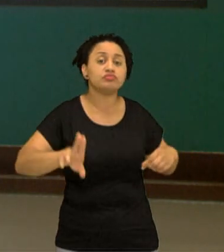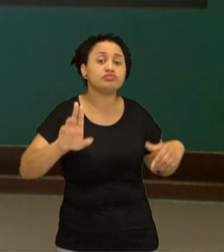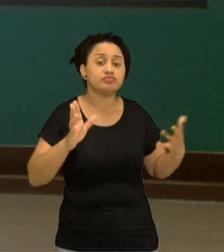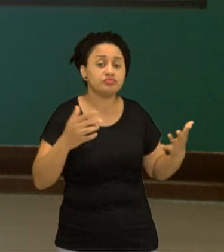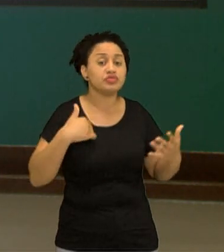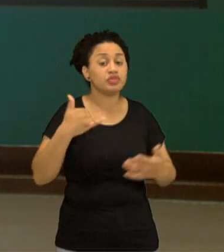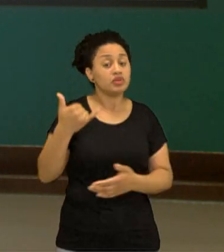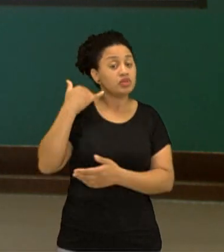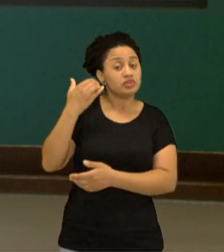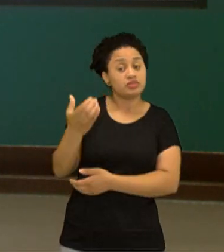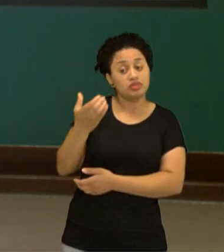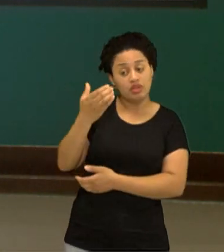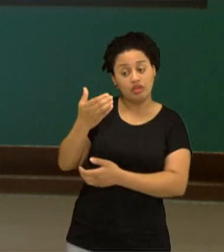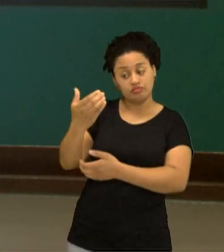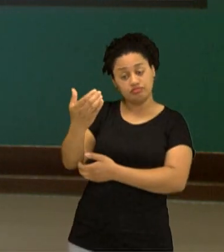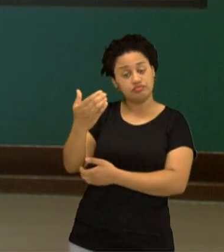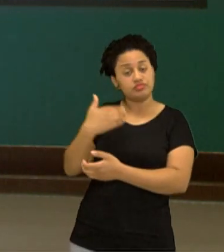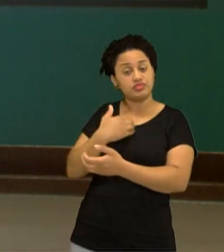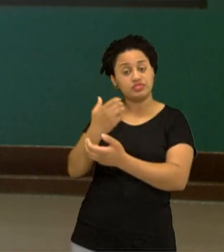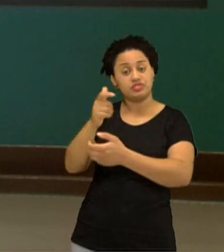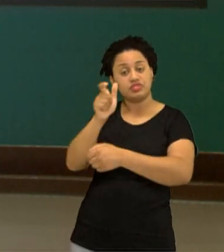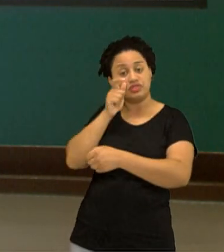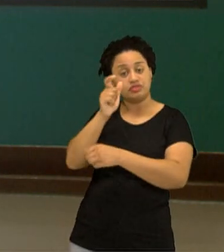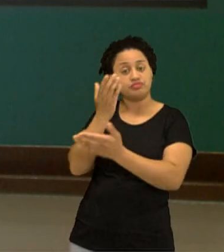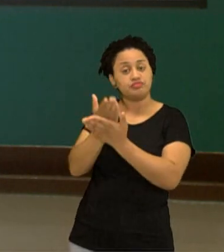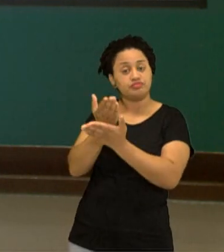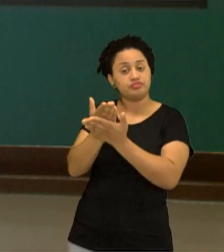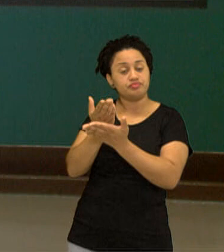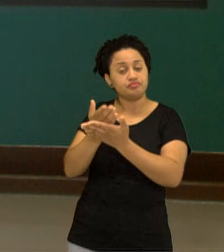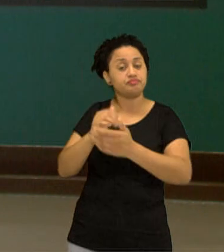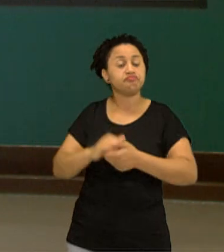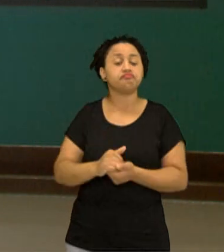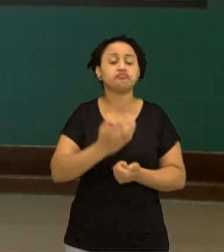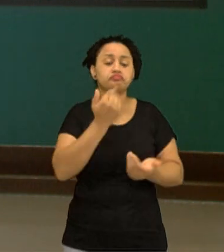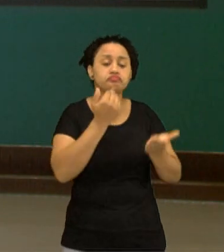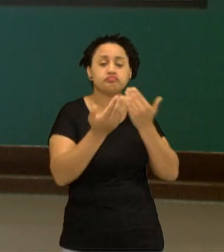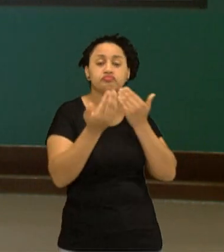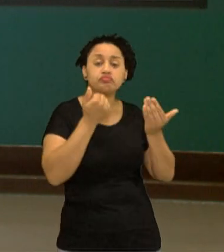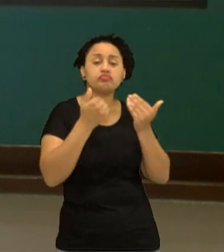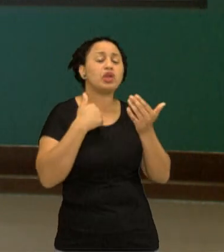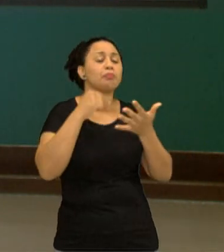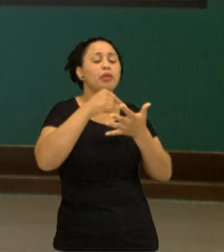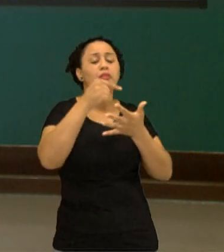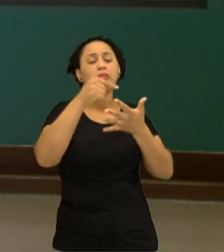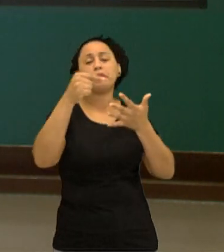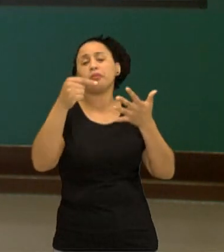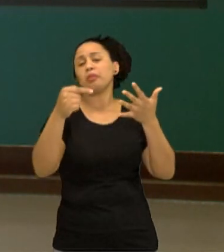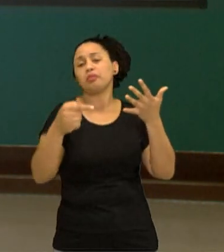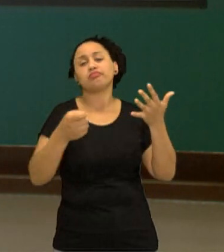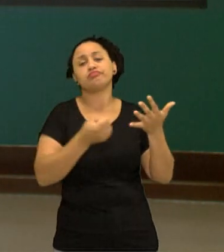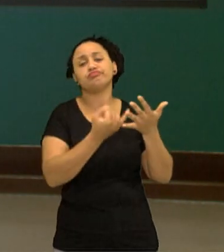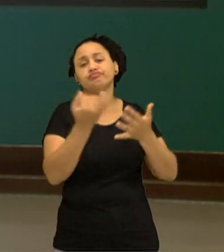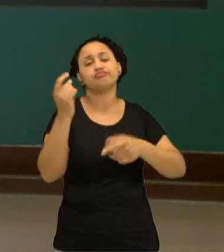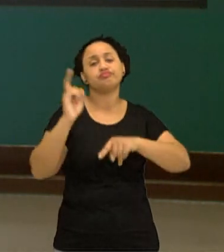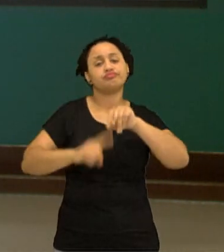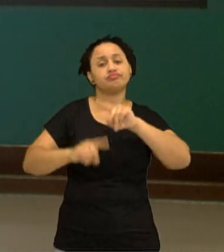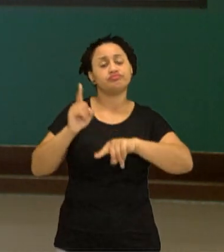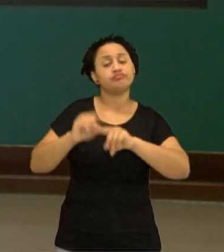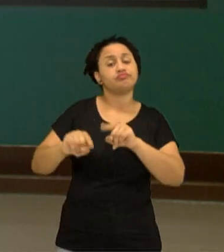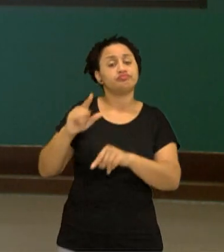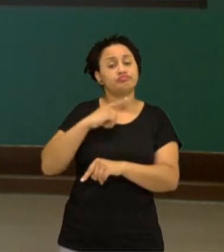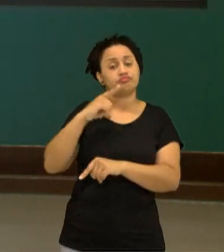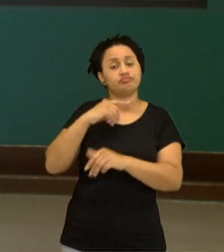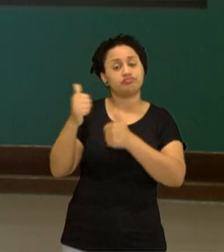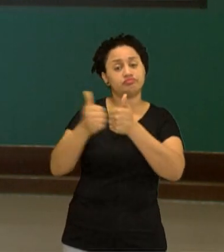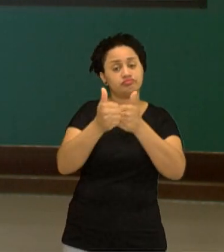o celular que você está assistindo essa aula, os alimentos. Então, quantos materiais existem à